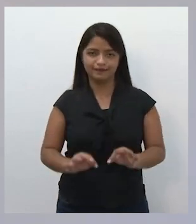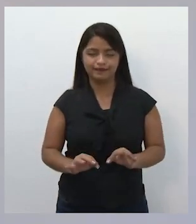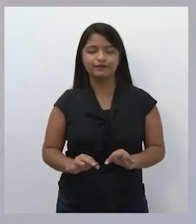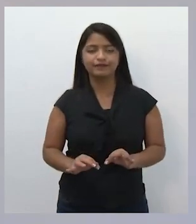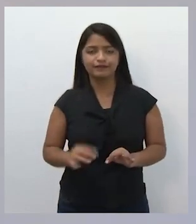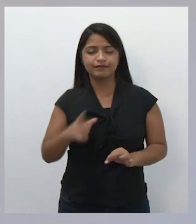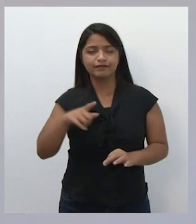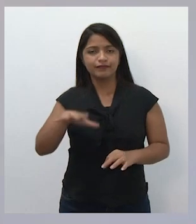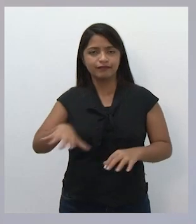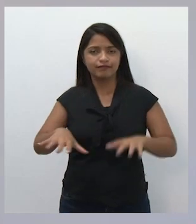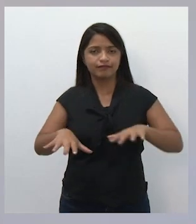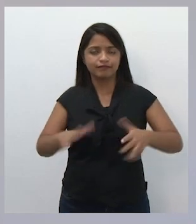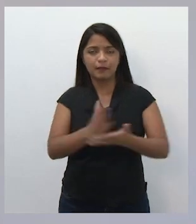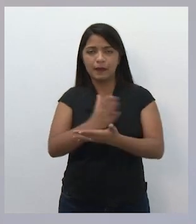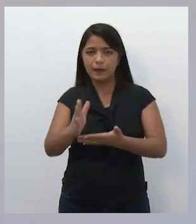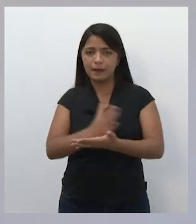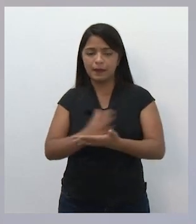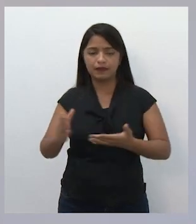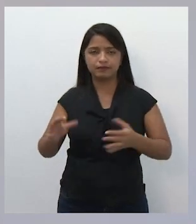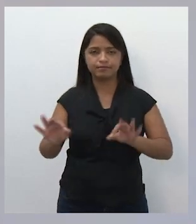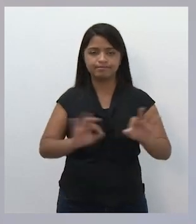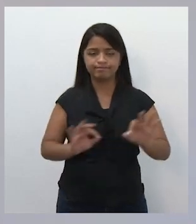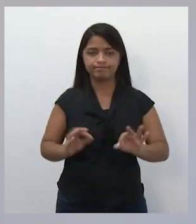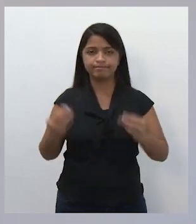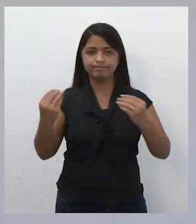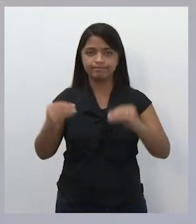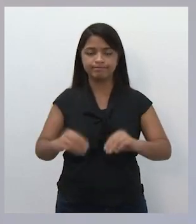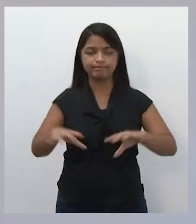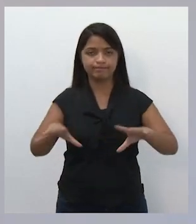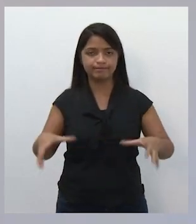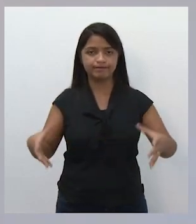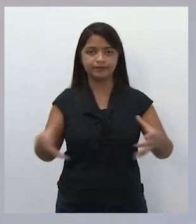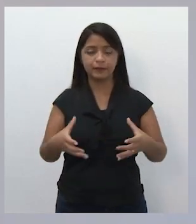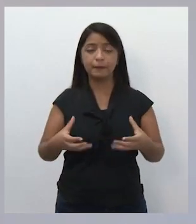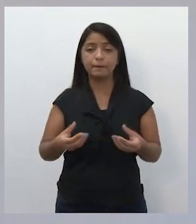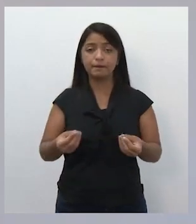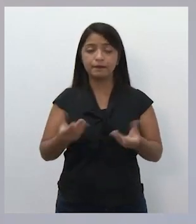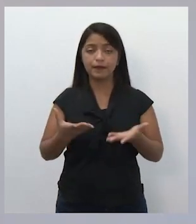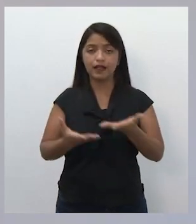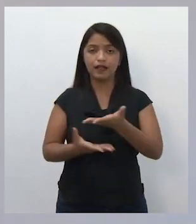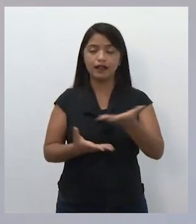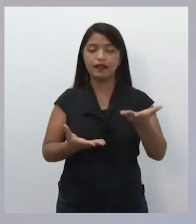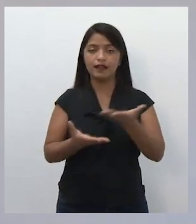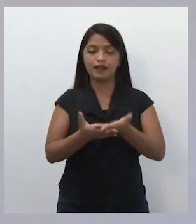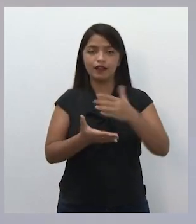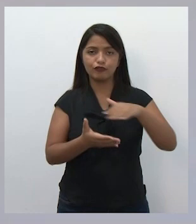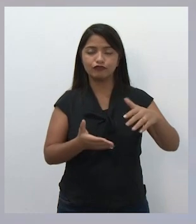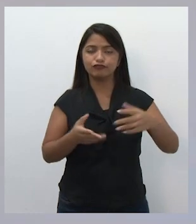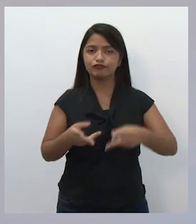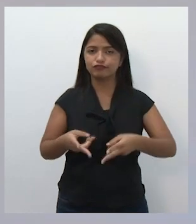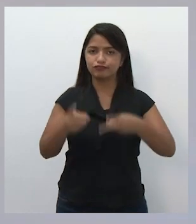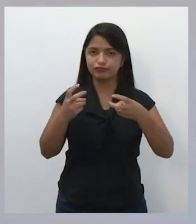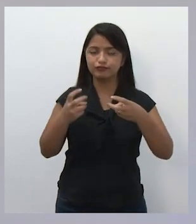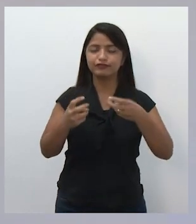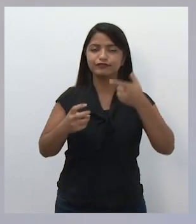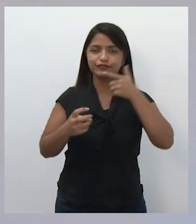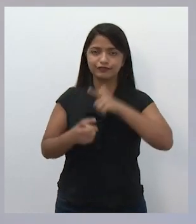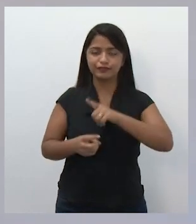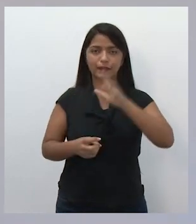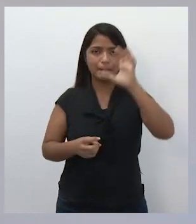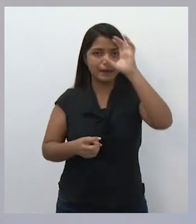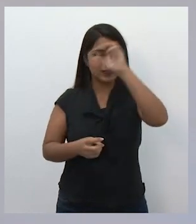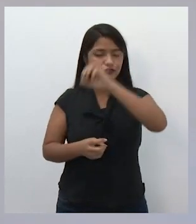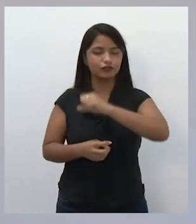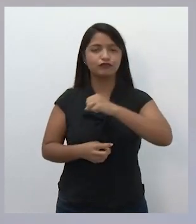as partes e unificando, integrando, para que eles percebam, né, que a aprendizagem ela acontece aí de uma maneira